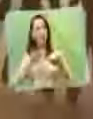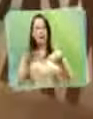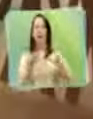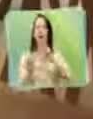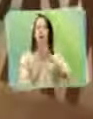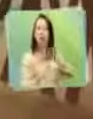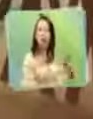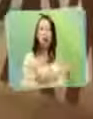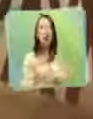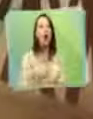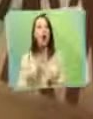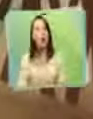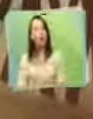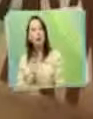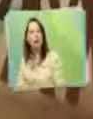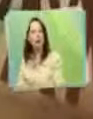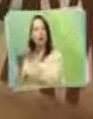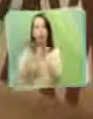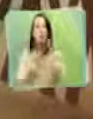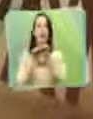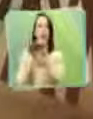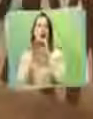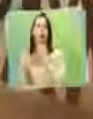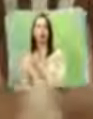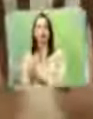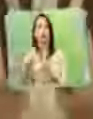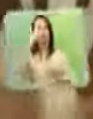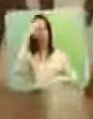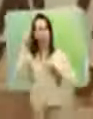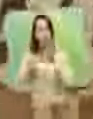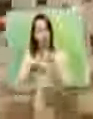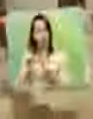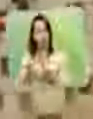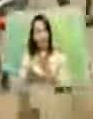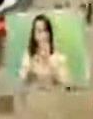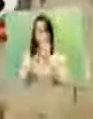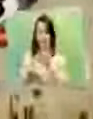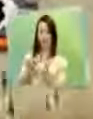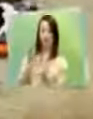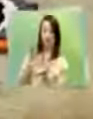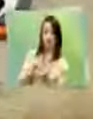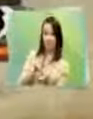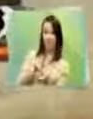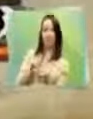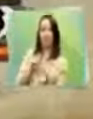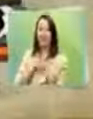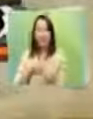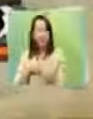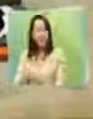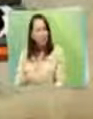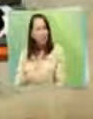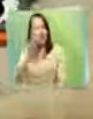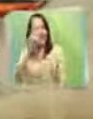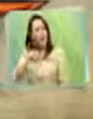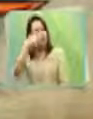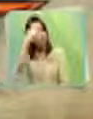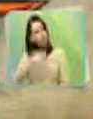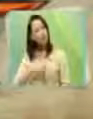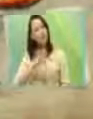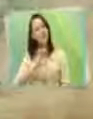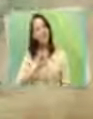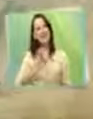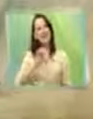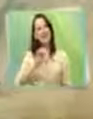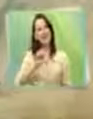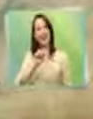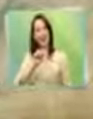caminho aberto para a igualdade dos homens perante a lei. Mas, na realidade, exercer a cidadania política no